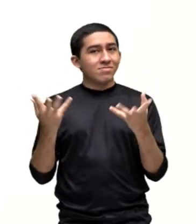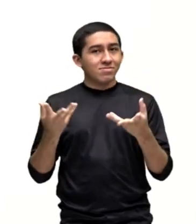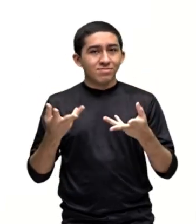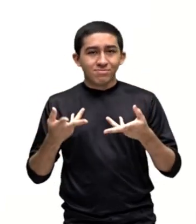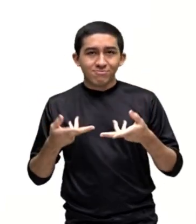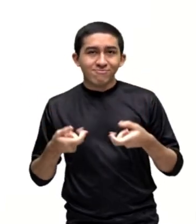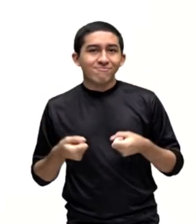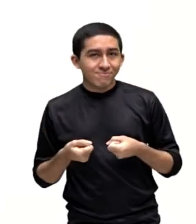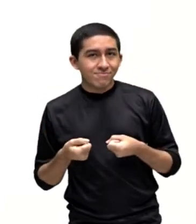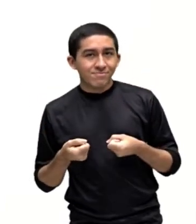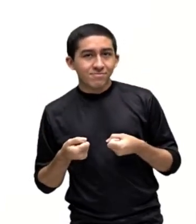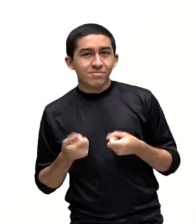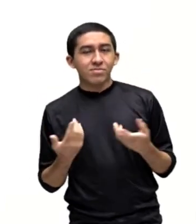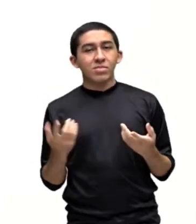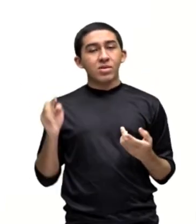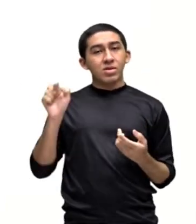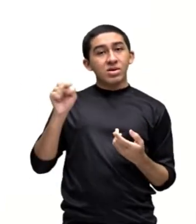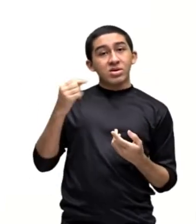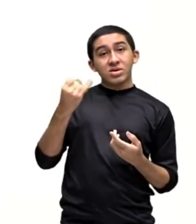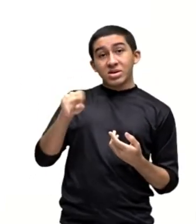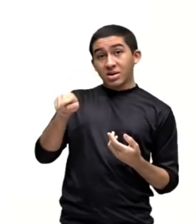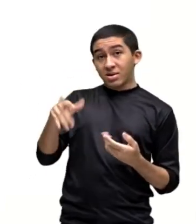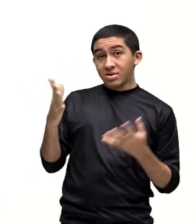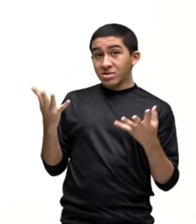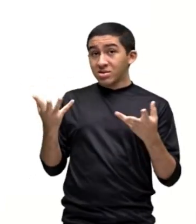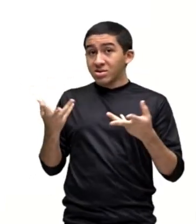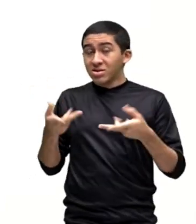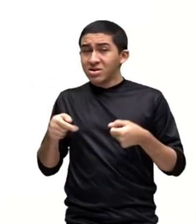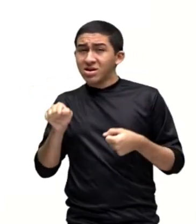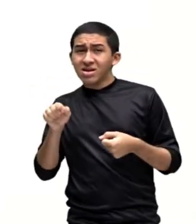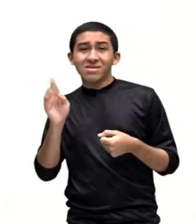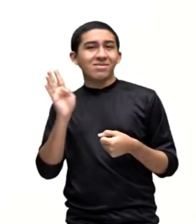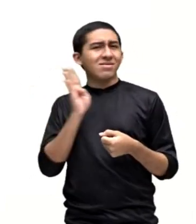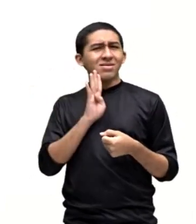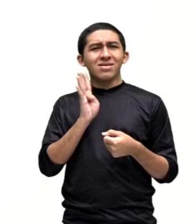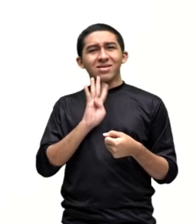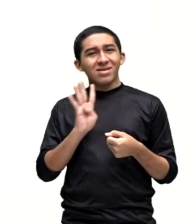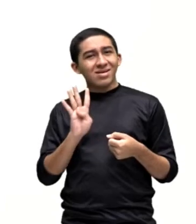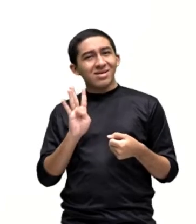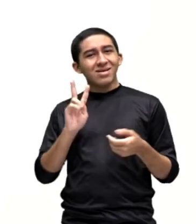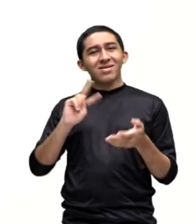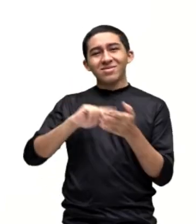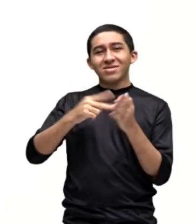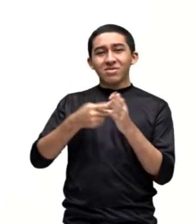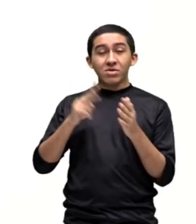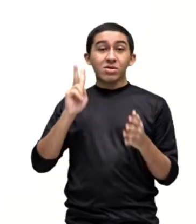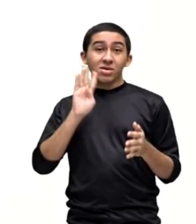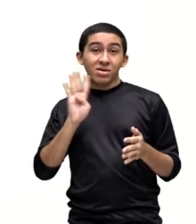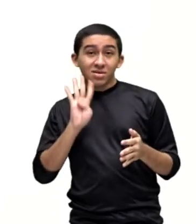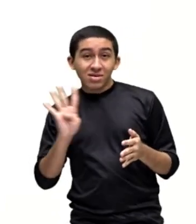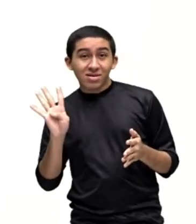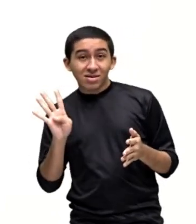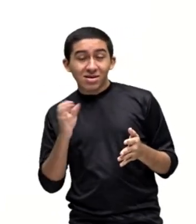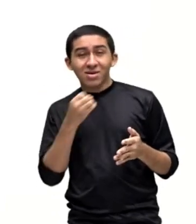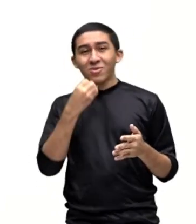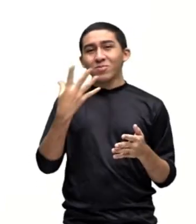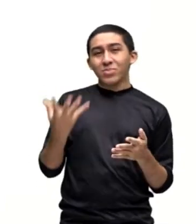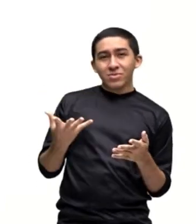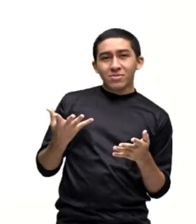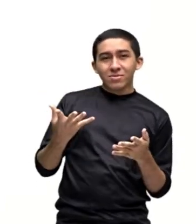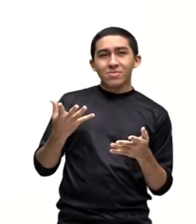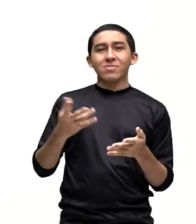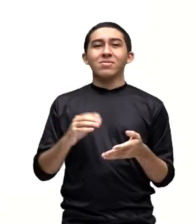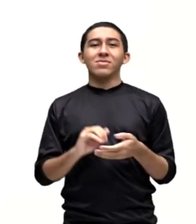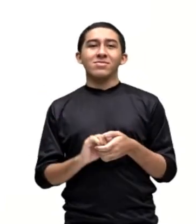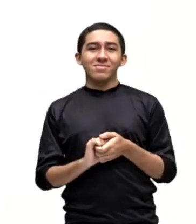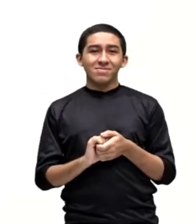excelente. Então, se ela é excelente, é uma pessoa que é bacana, que é legal, que faz coisas boas e assim por diante. Só que o texto